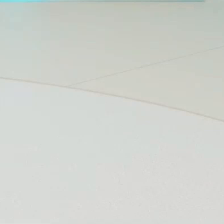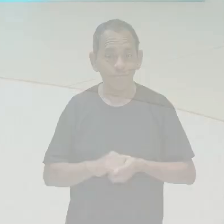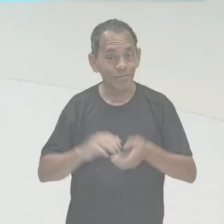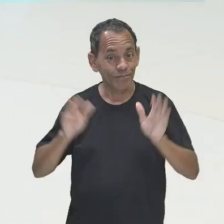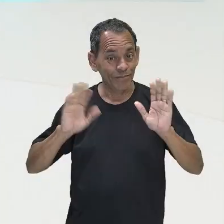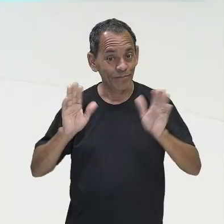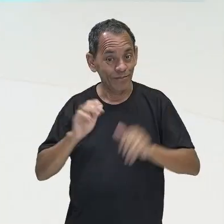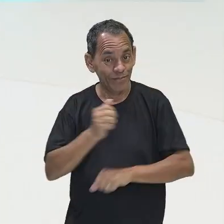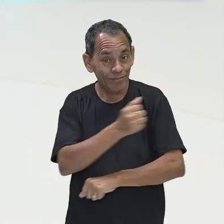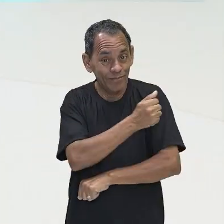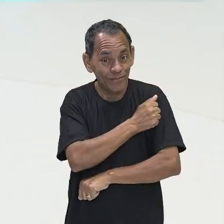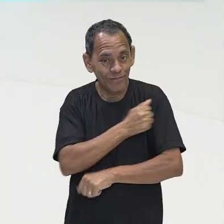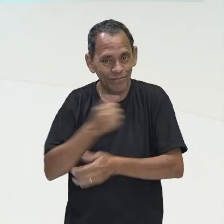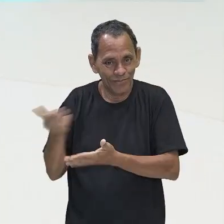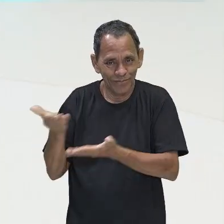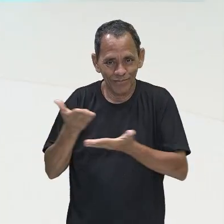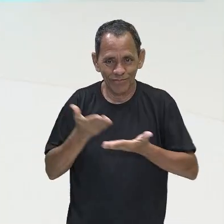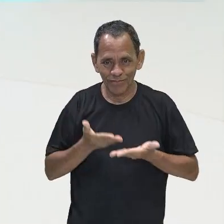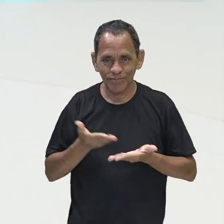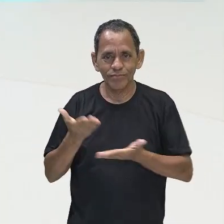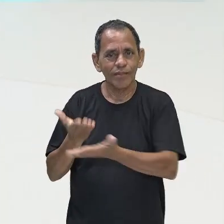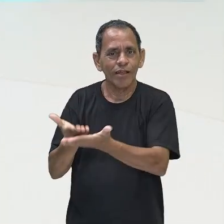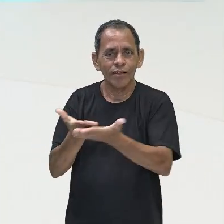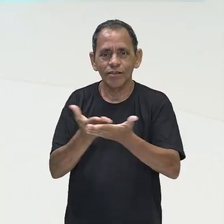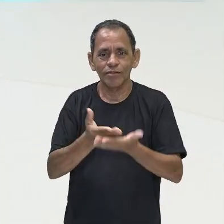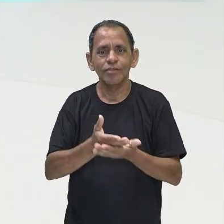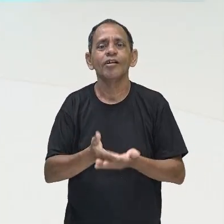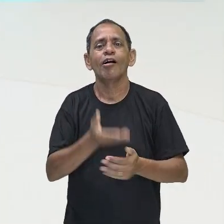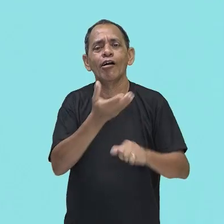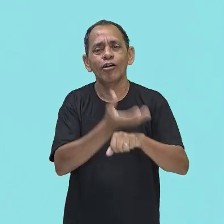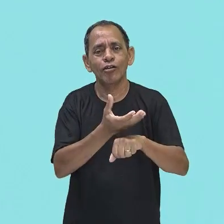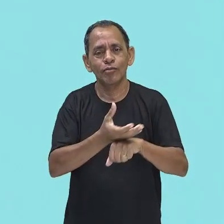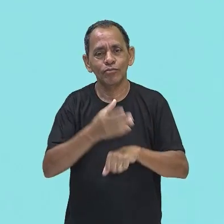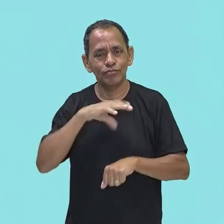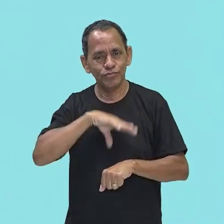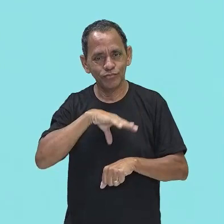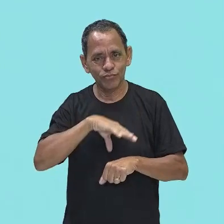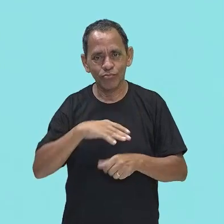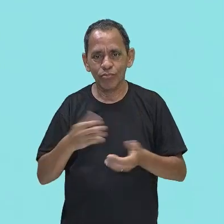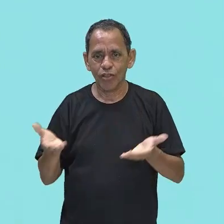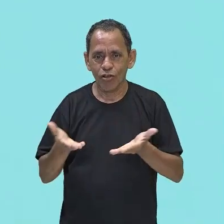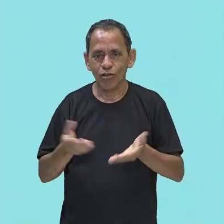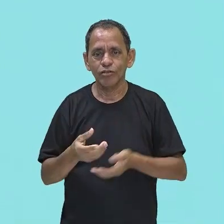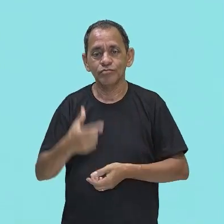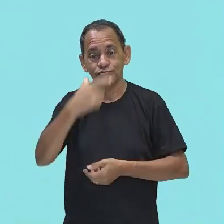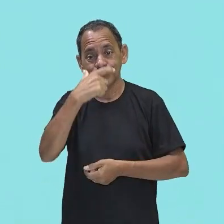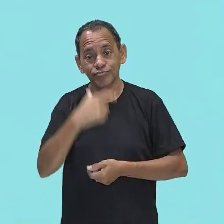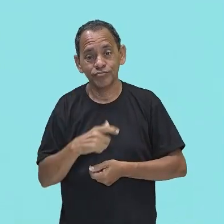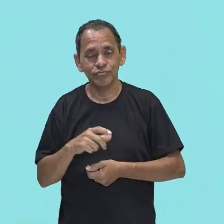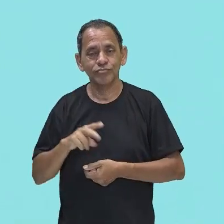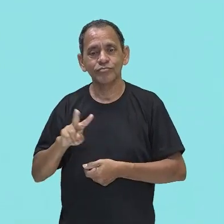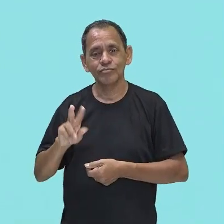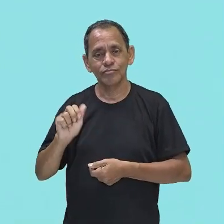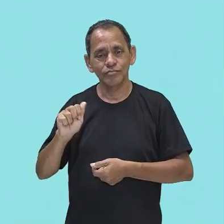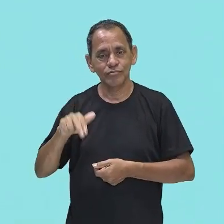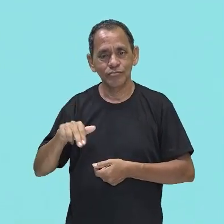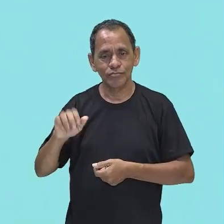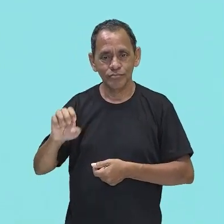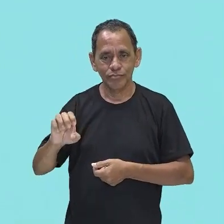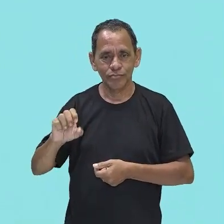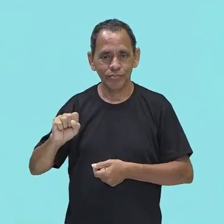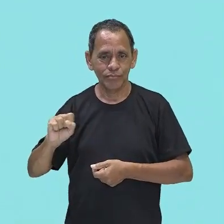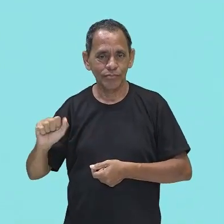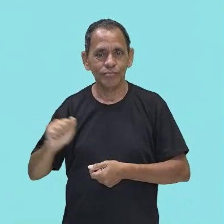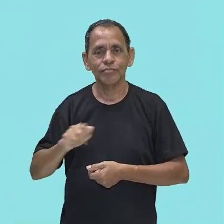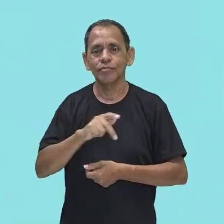Olá, queridos alunos, sejam bem-vindos à aula de língua portuguesa. Eu sou Vanessa Mafra.